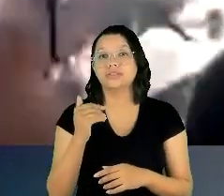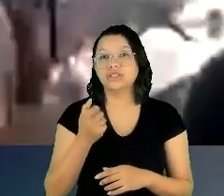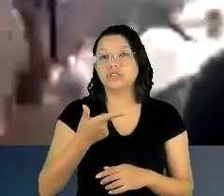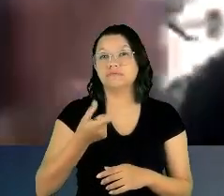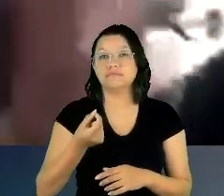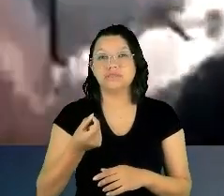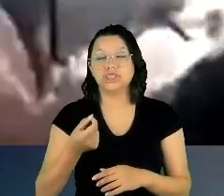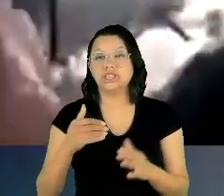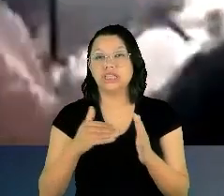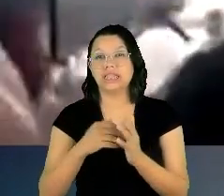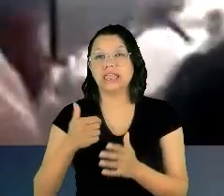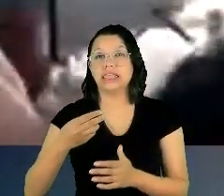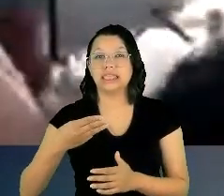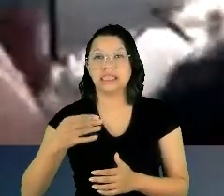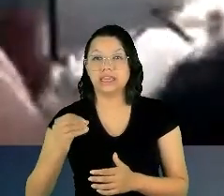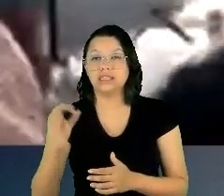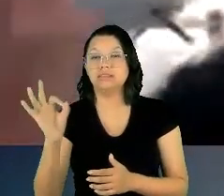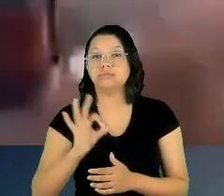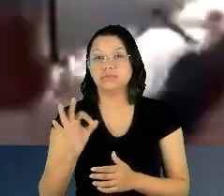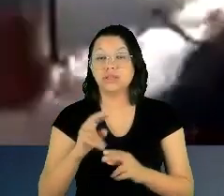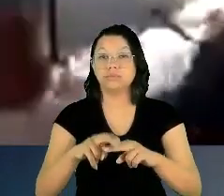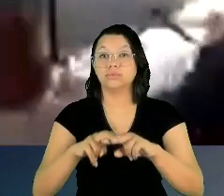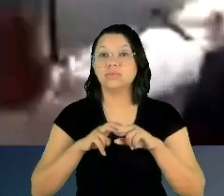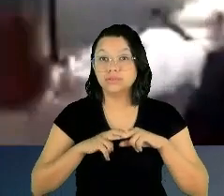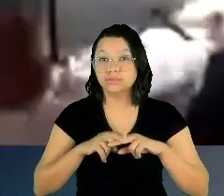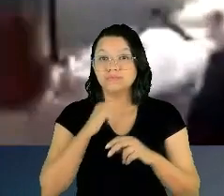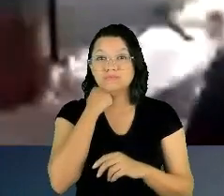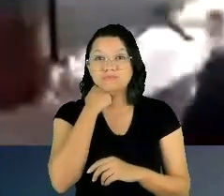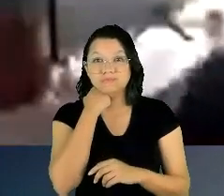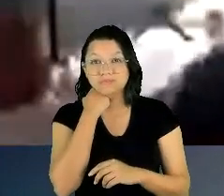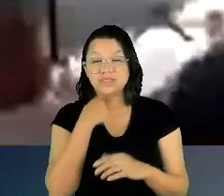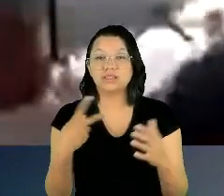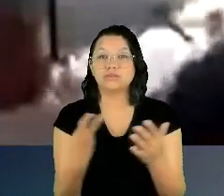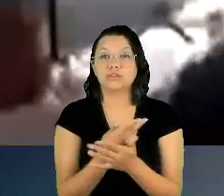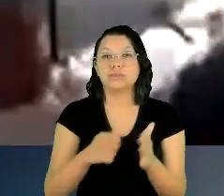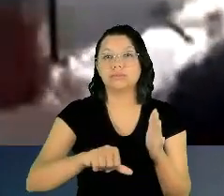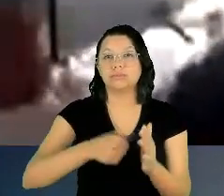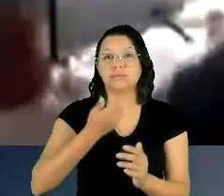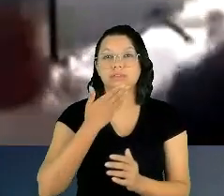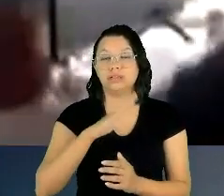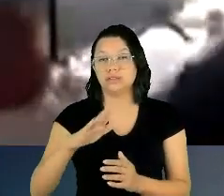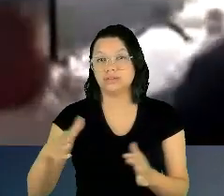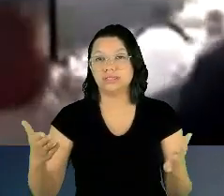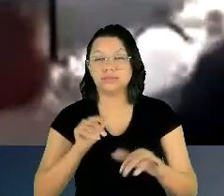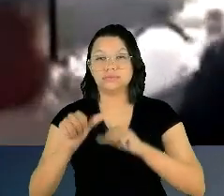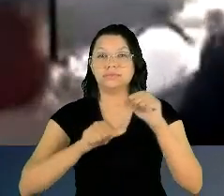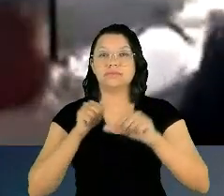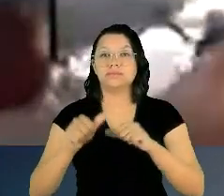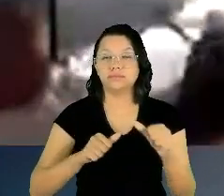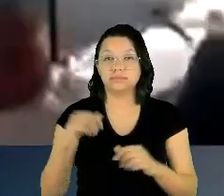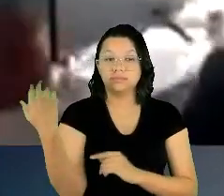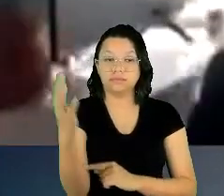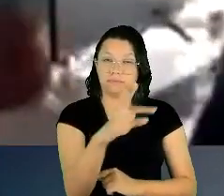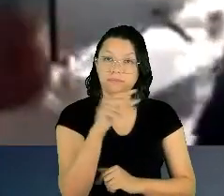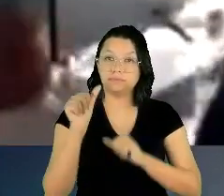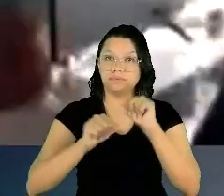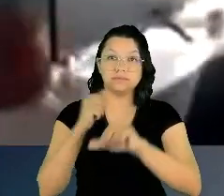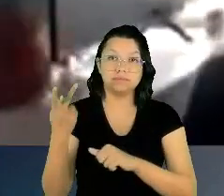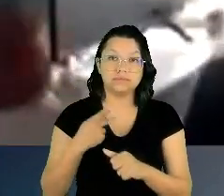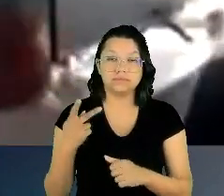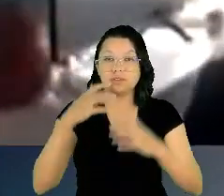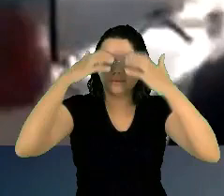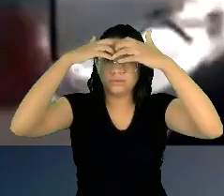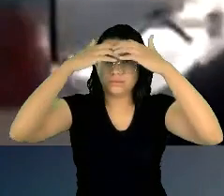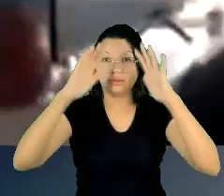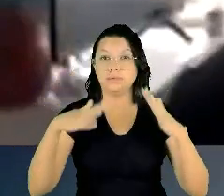mortalidade precoce de 20% a 30%, por causa do estresse que elas passaram na primeira infância. Então, essas alterações ambientais, elas vão